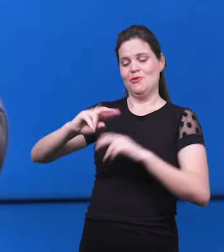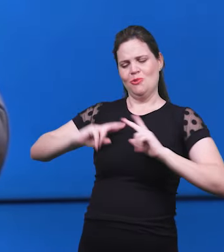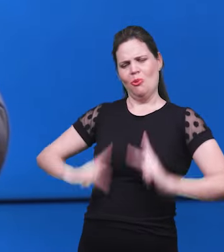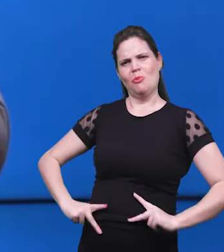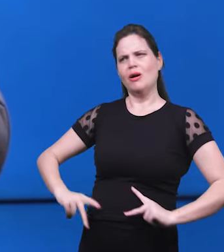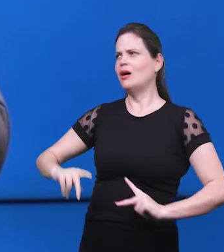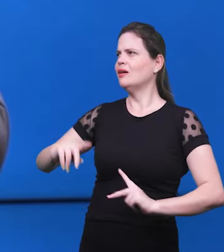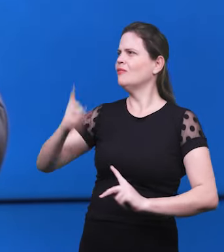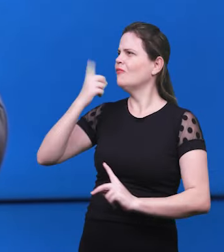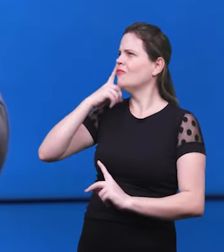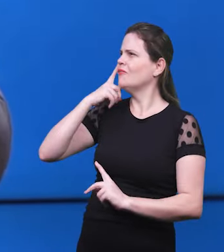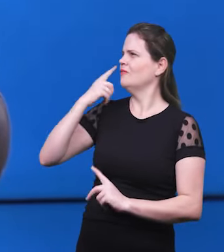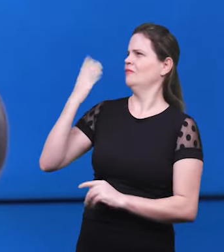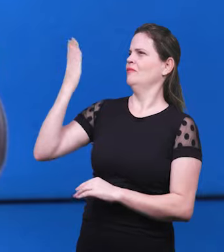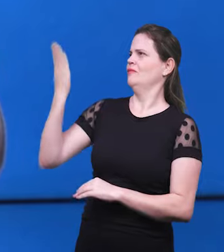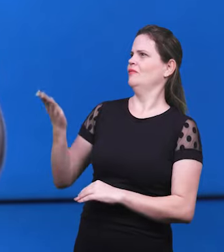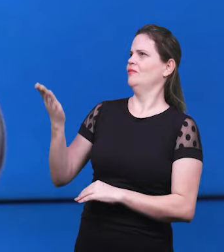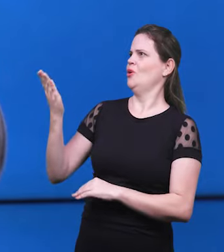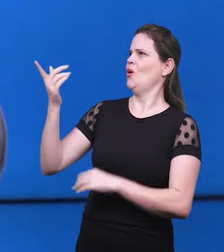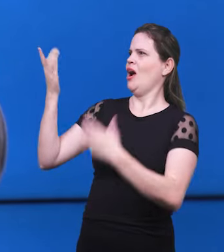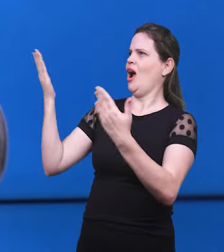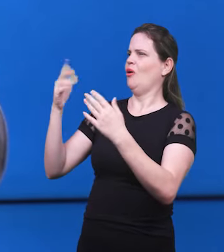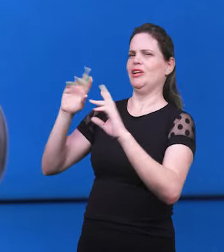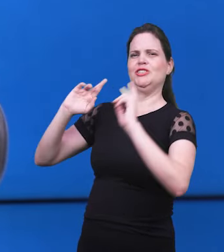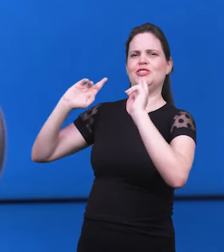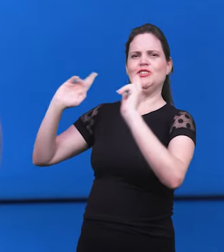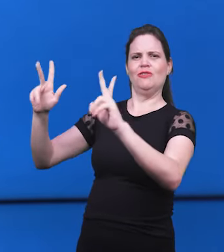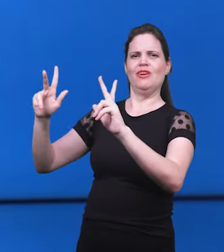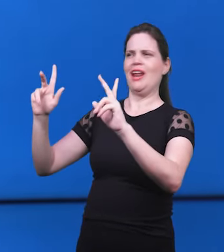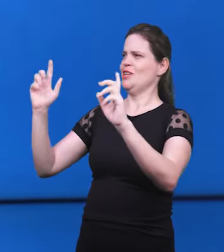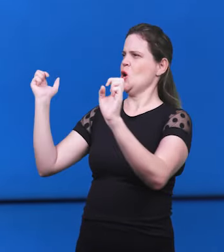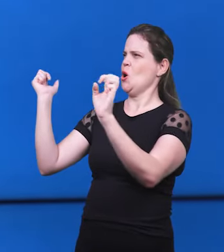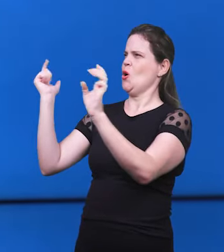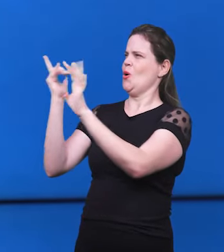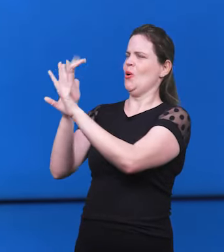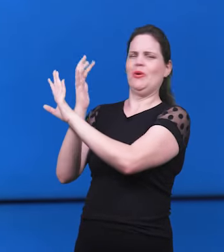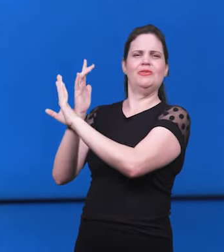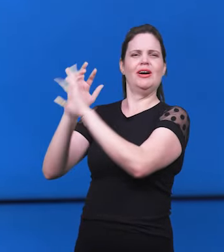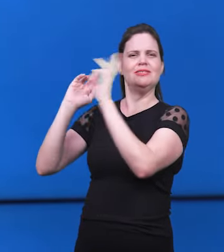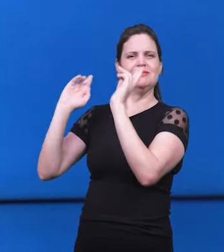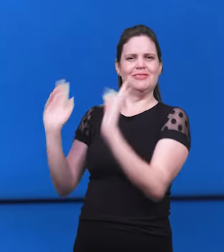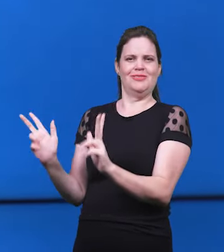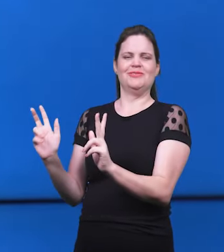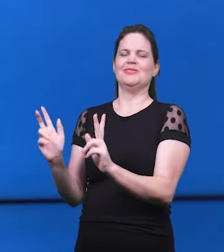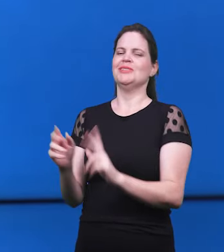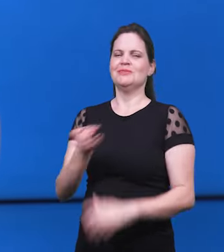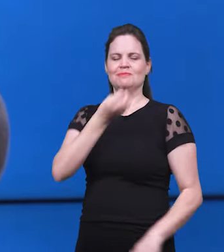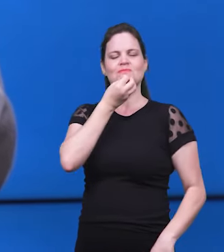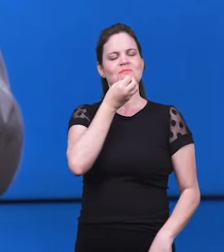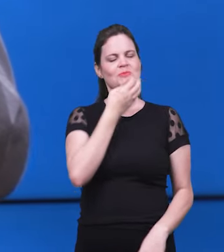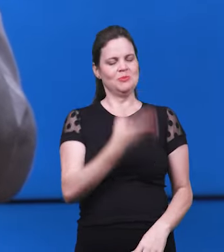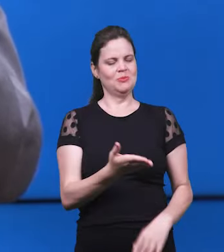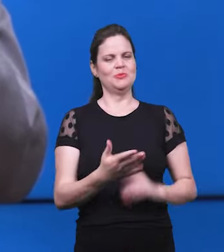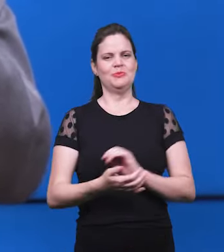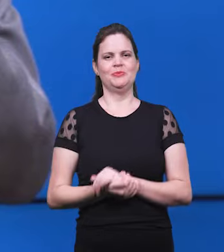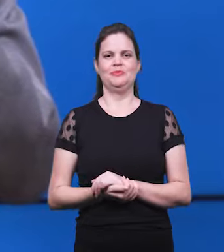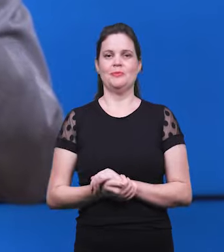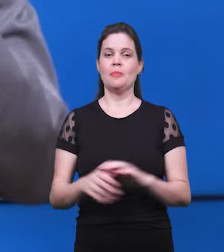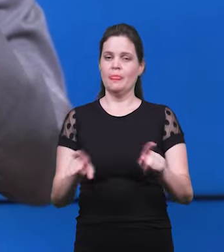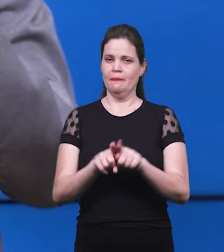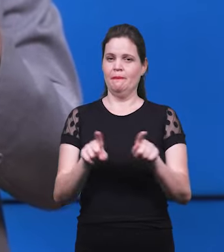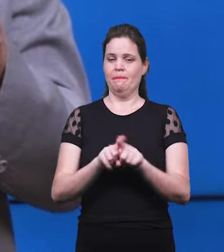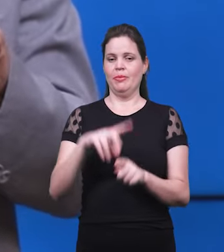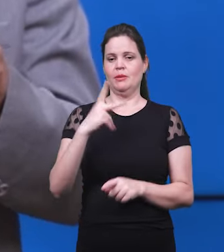conhecido e que agora estava em corpo glorificado. Muito bom, viu? Muito, muito boa a sua participação, Guilherme. Também a